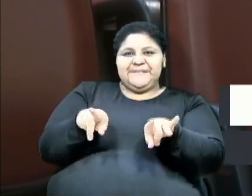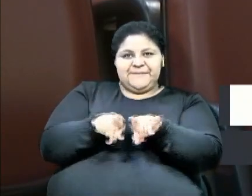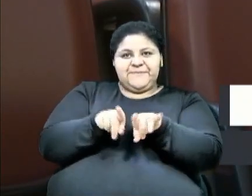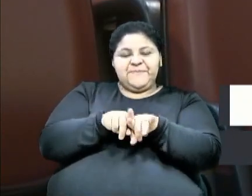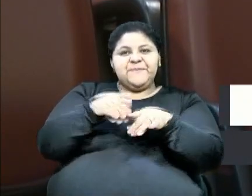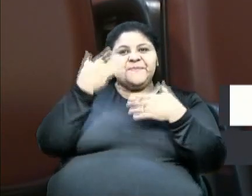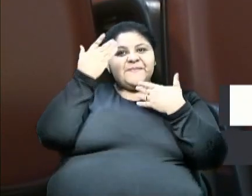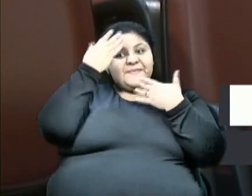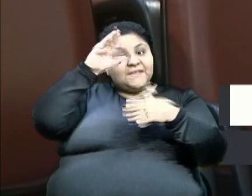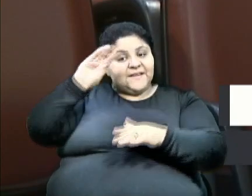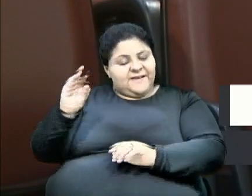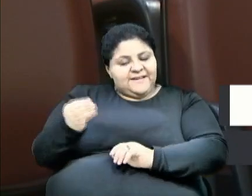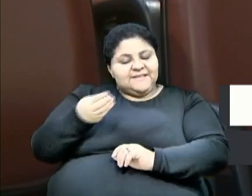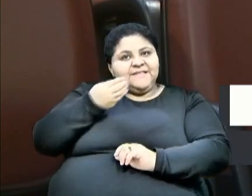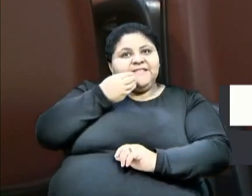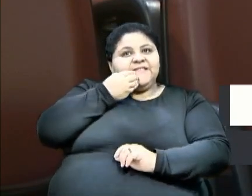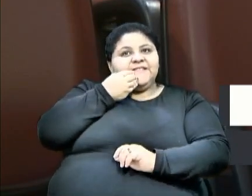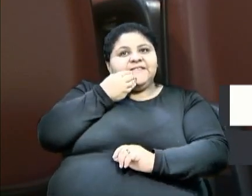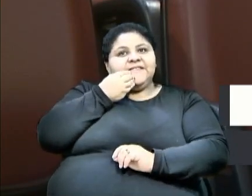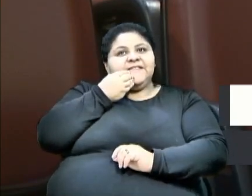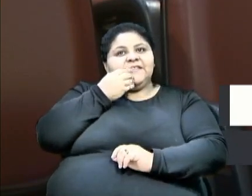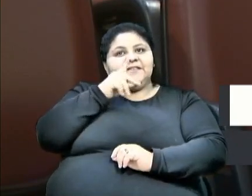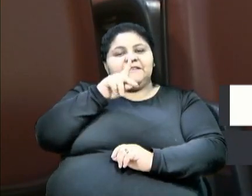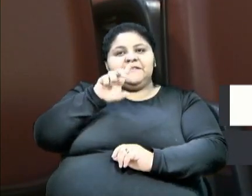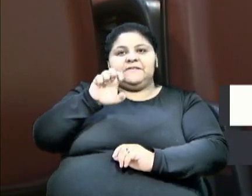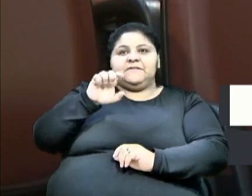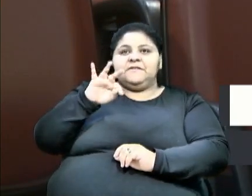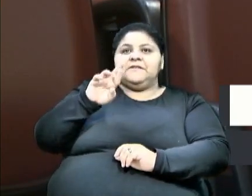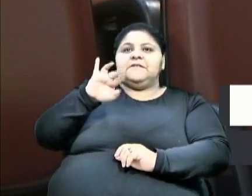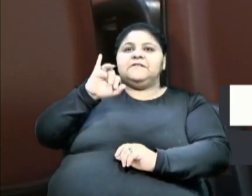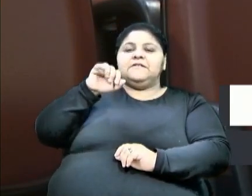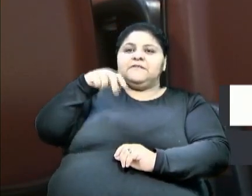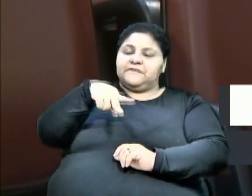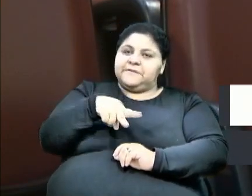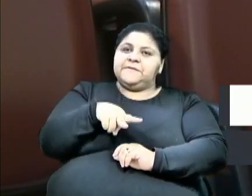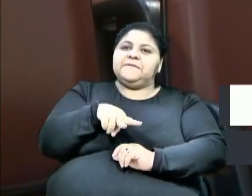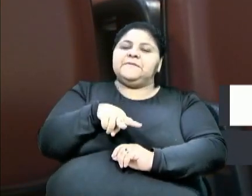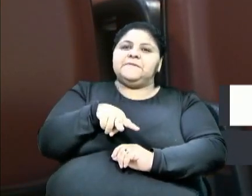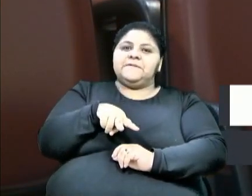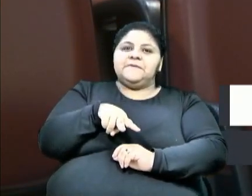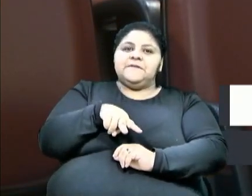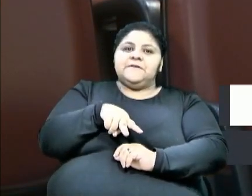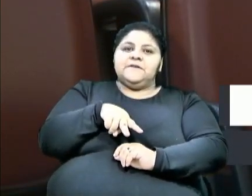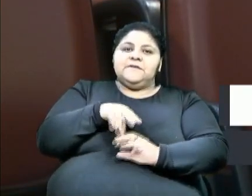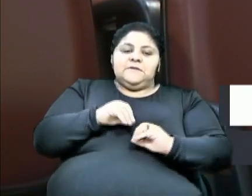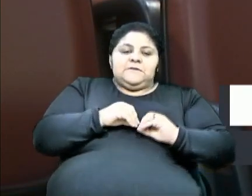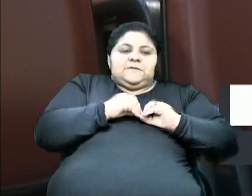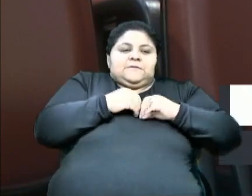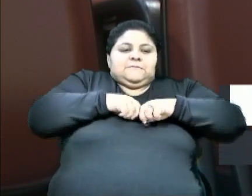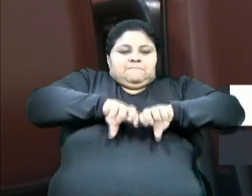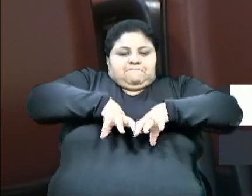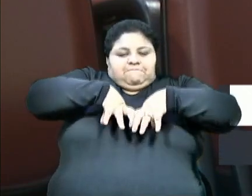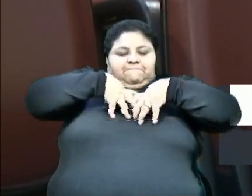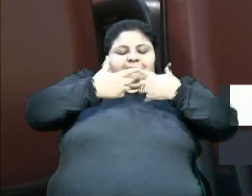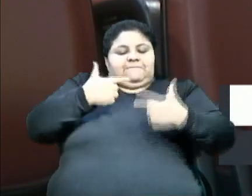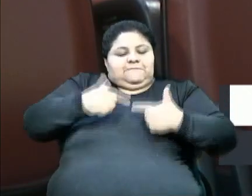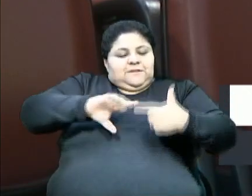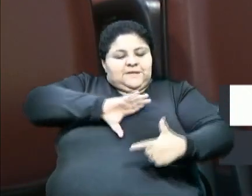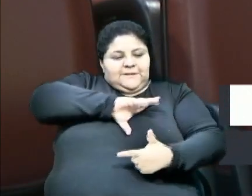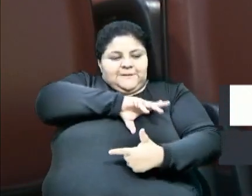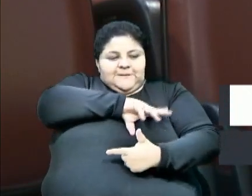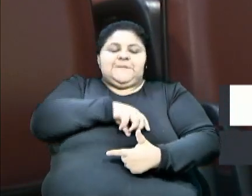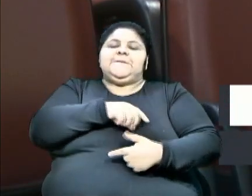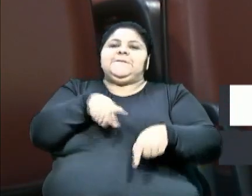A oportunidade também, o Wagner Petrini, que está dando também tudo de si, trabalhando com o coração, fazendo